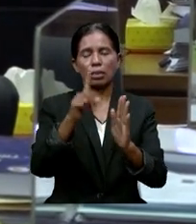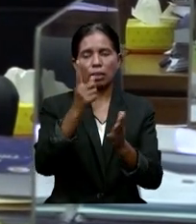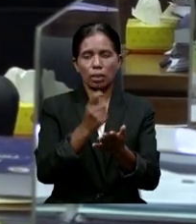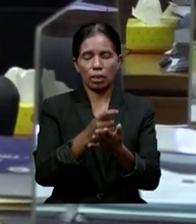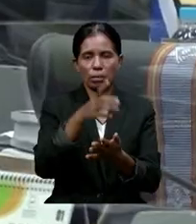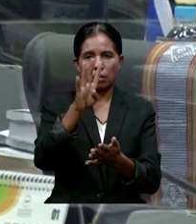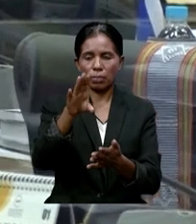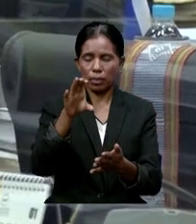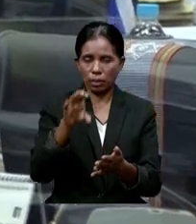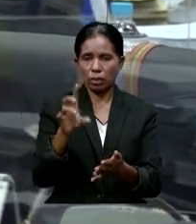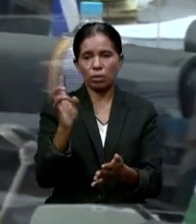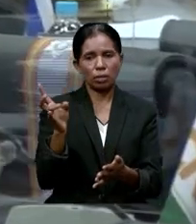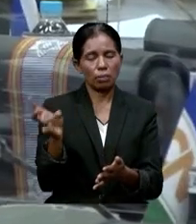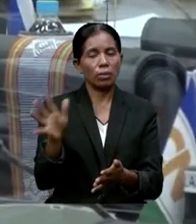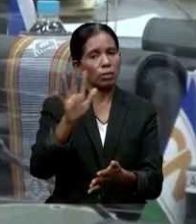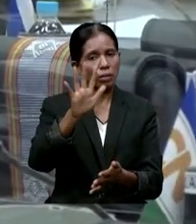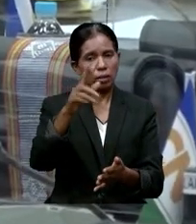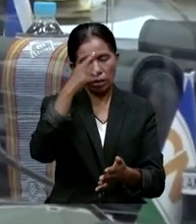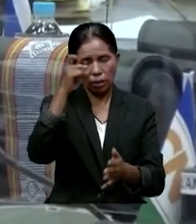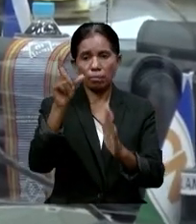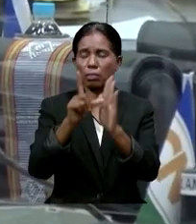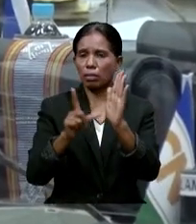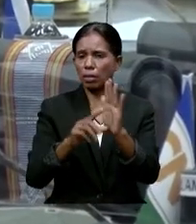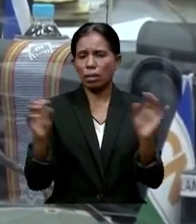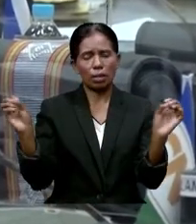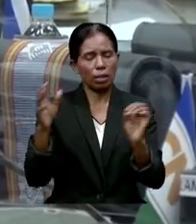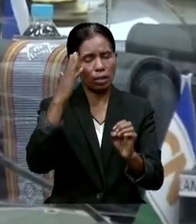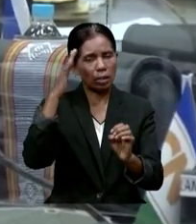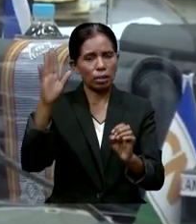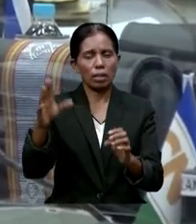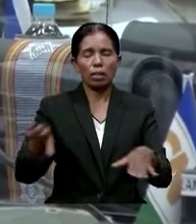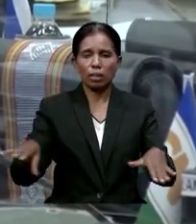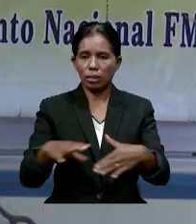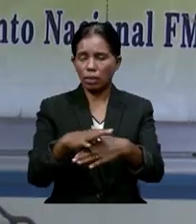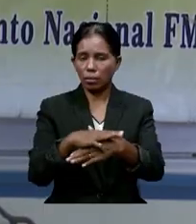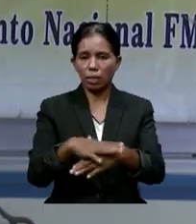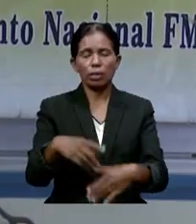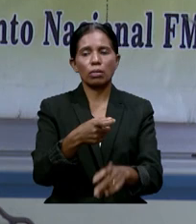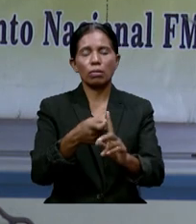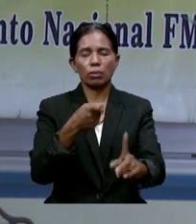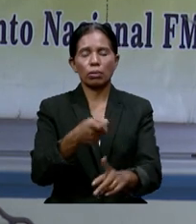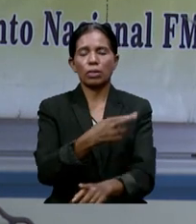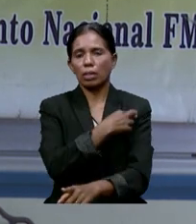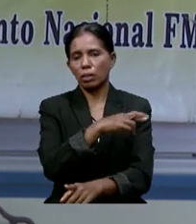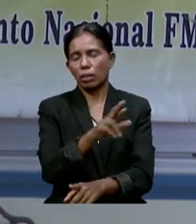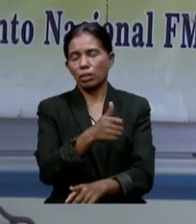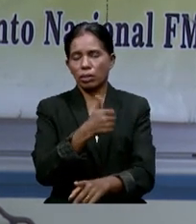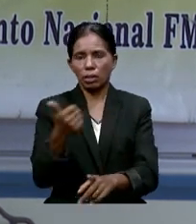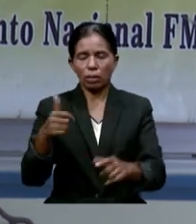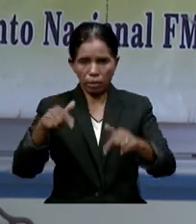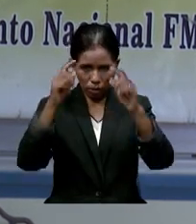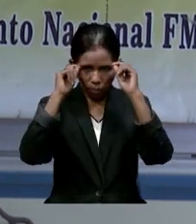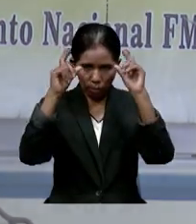hat hitunulo recin lima, tamba lei refere la reconhece casamento husi confissões religiosos siraselo iha